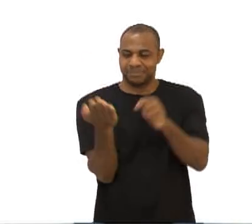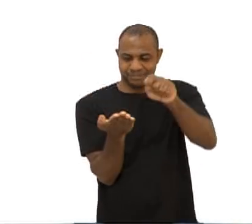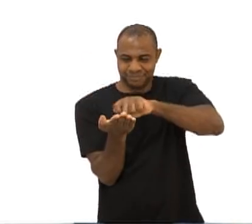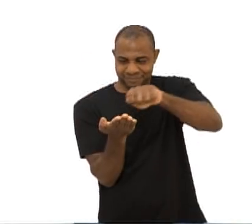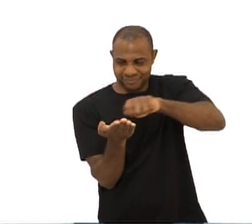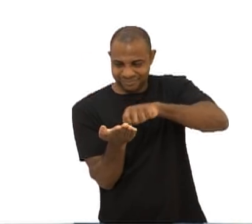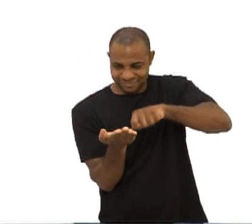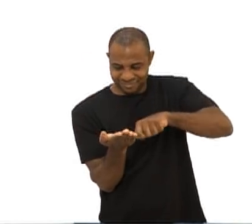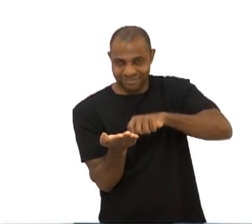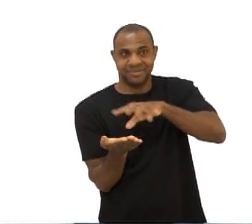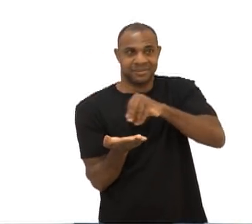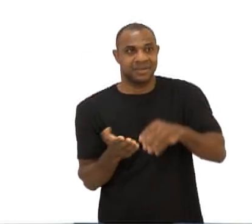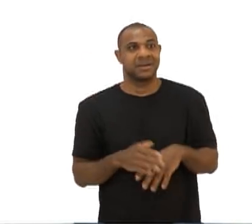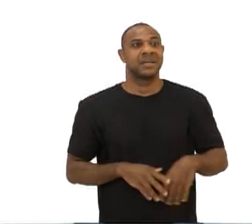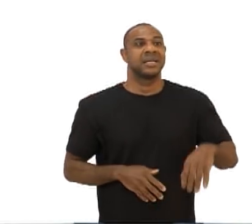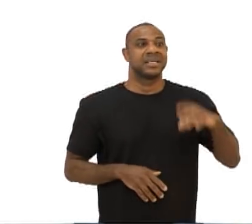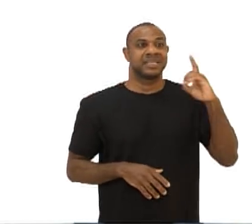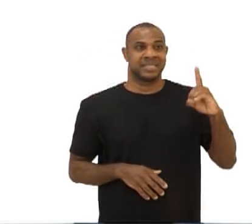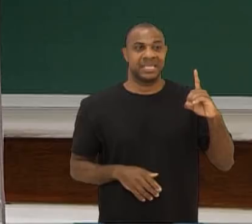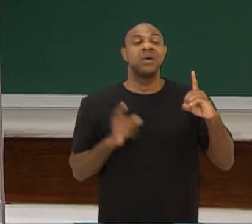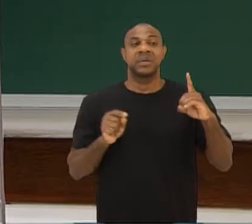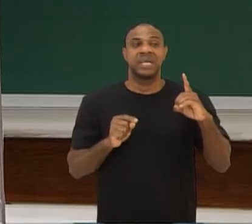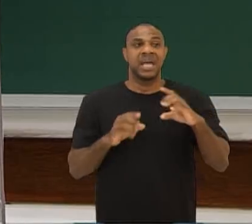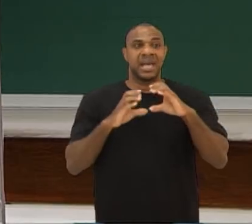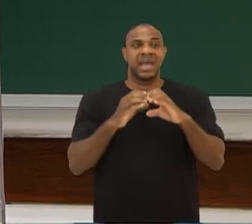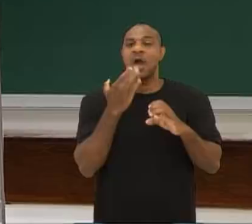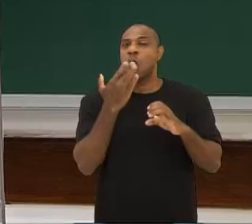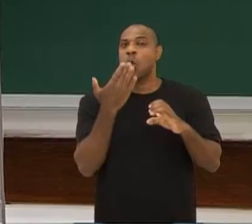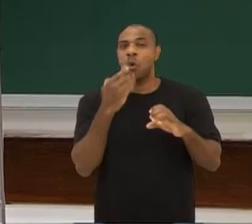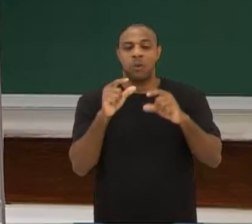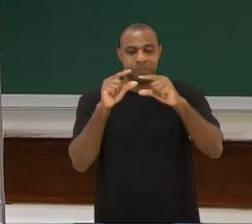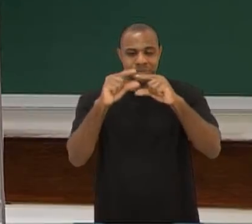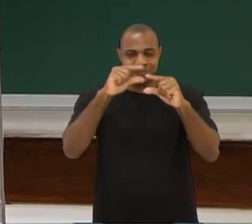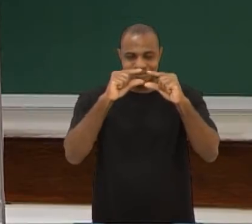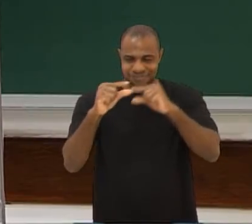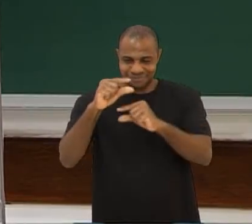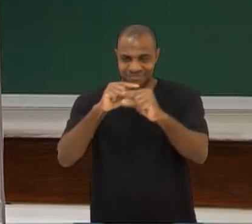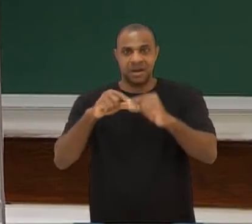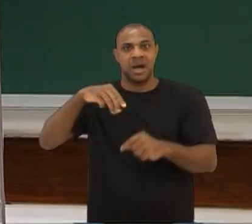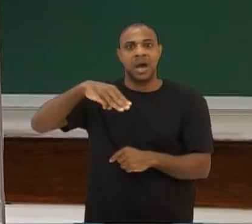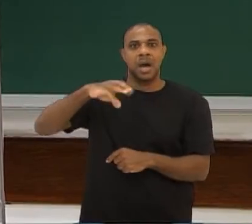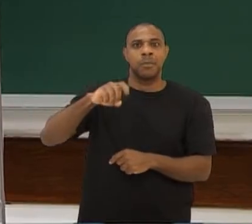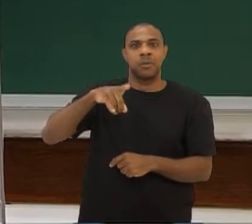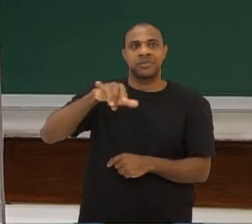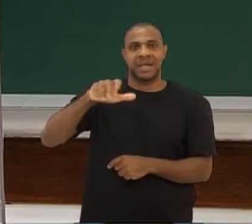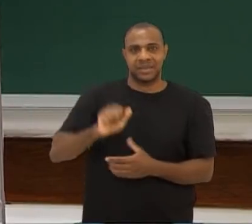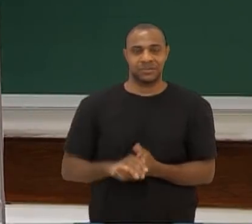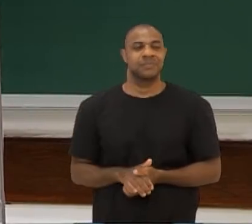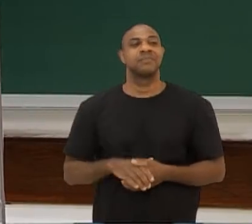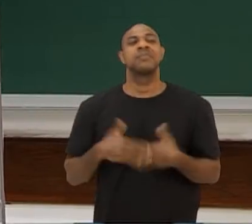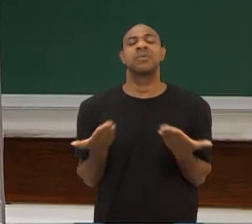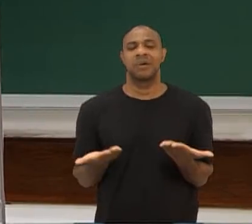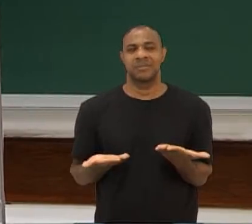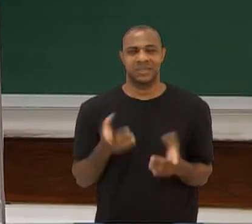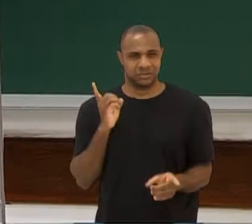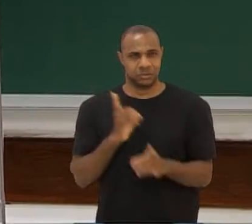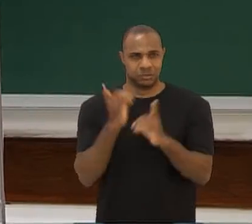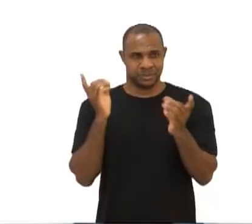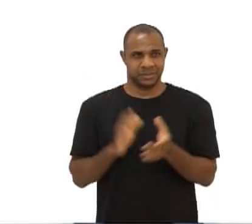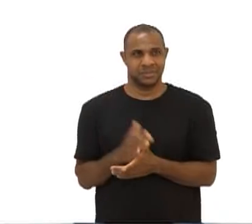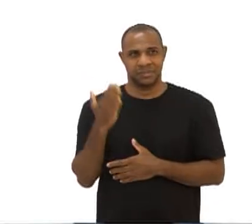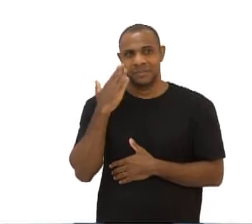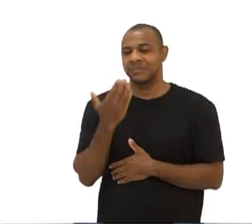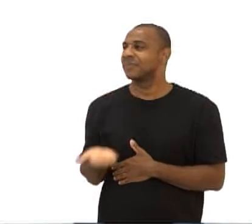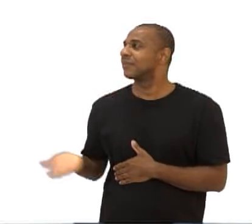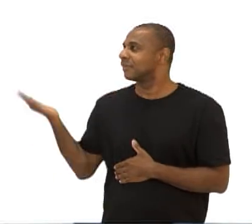que corresponde ao mosaico. Vou dar um tempinho para você. Tá? Vamos lá? Já descobriu? Ótimo, está aqui